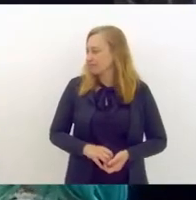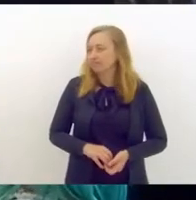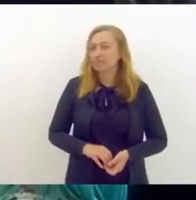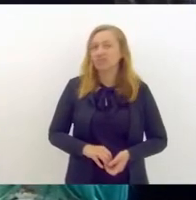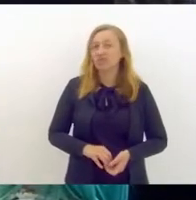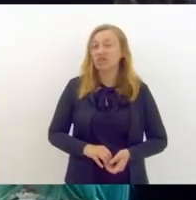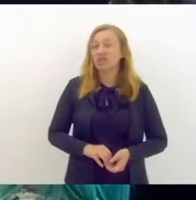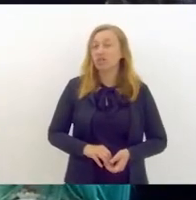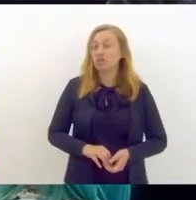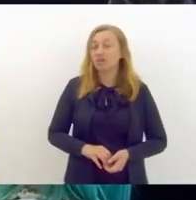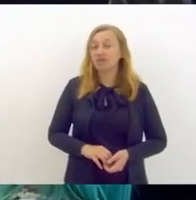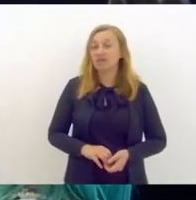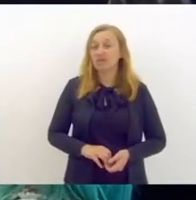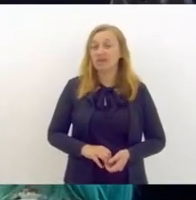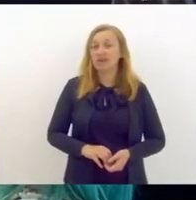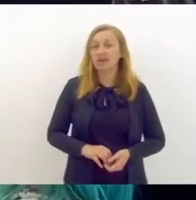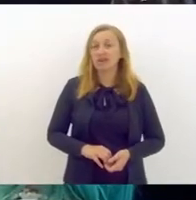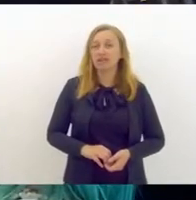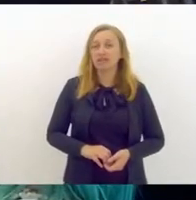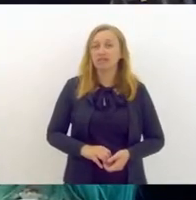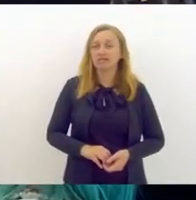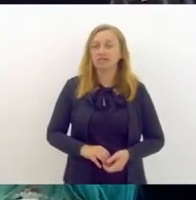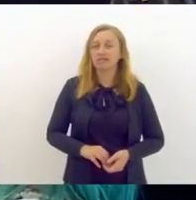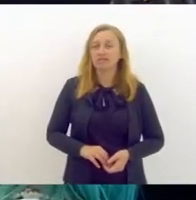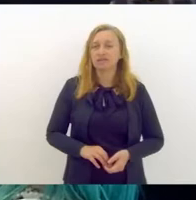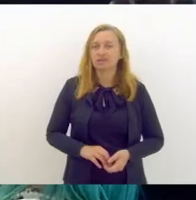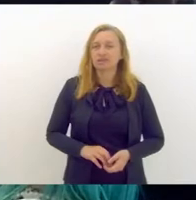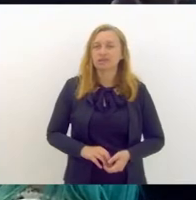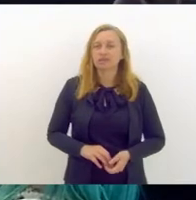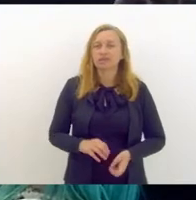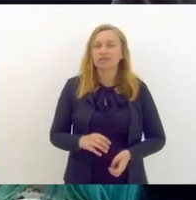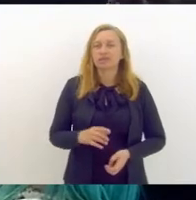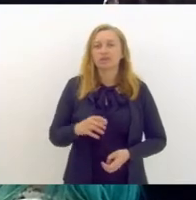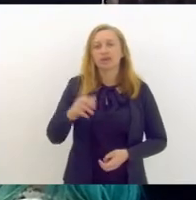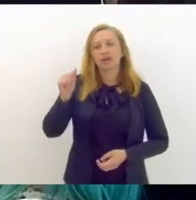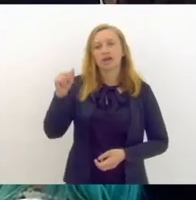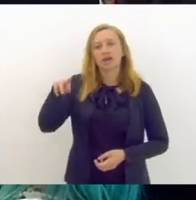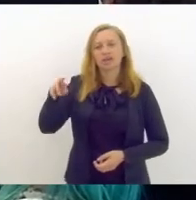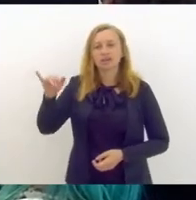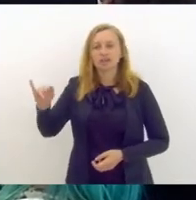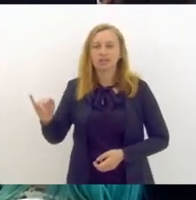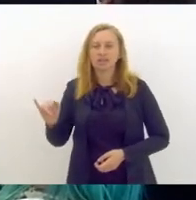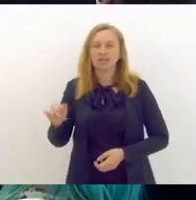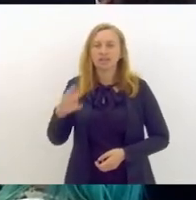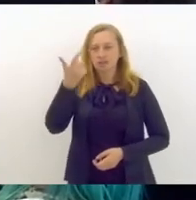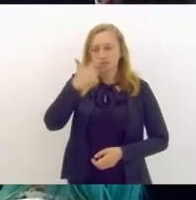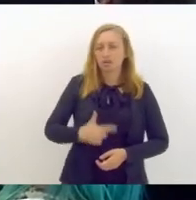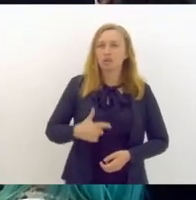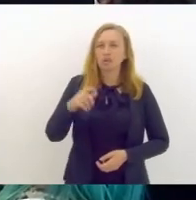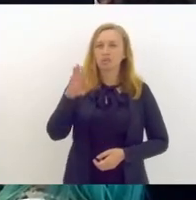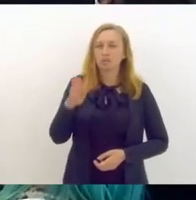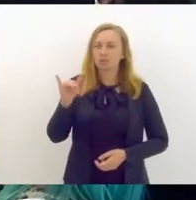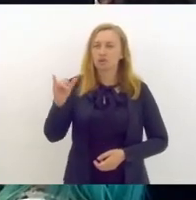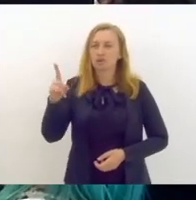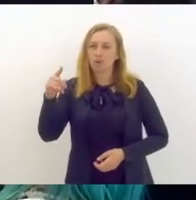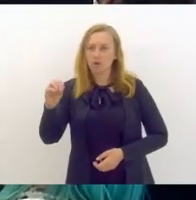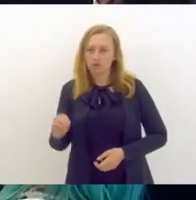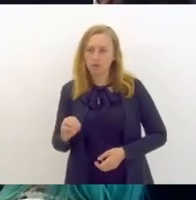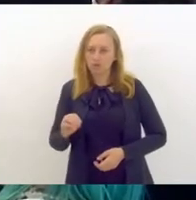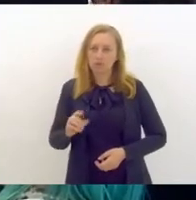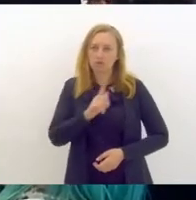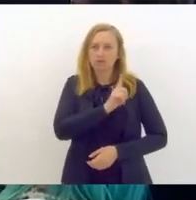Vai, Andrei. Pode ele vai falar. Então, para quem não me conhece, o Andrei Veiga, sou biólogo, sou gerente das unidades